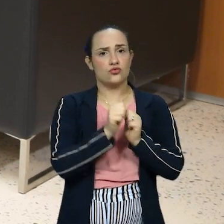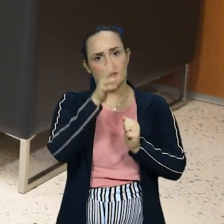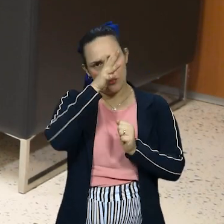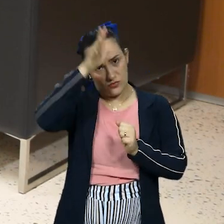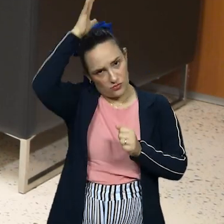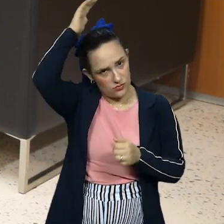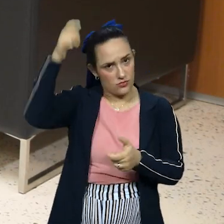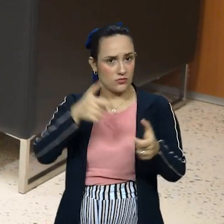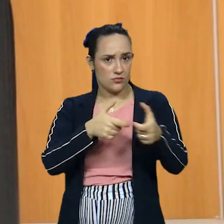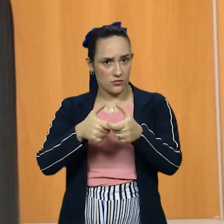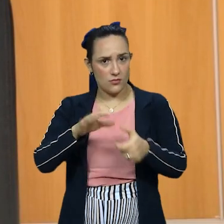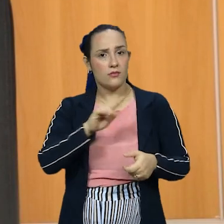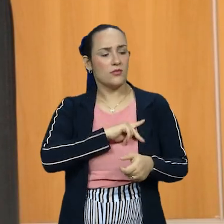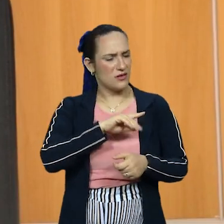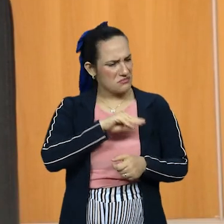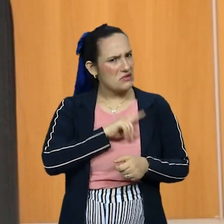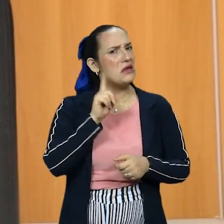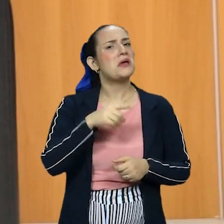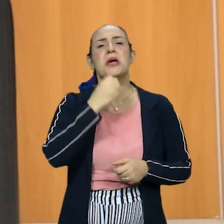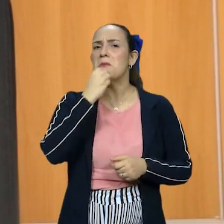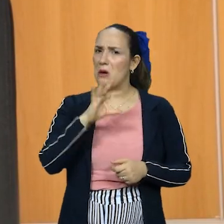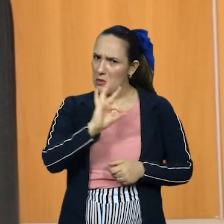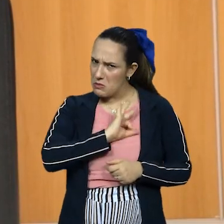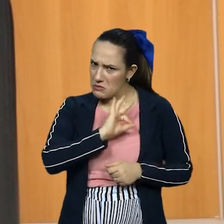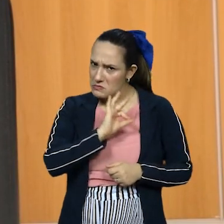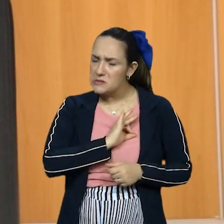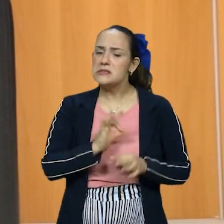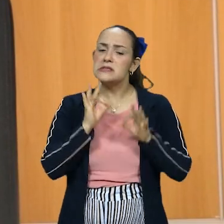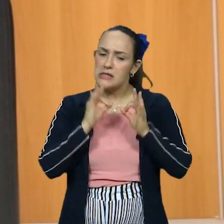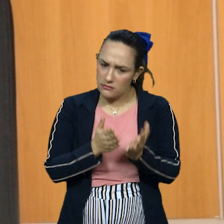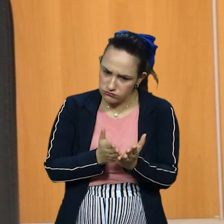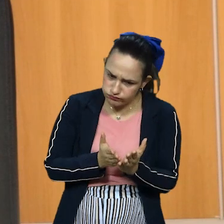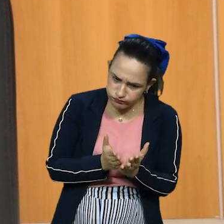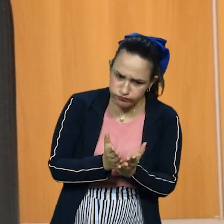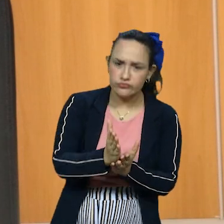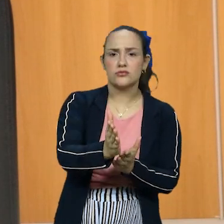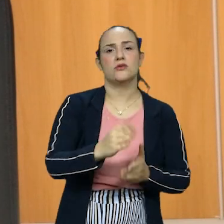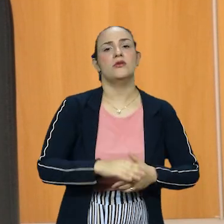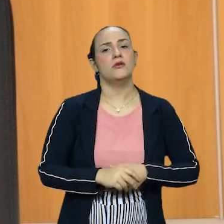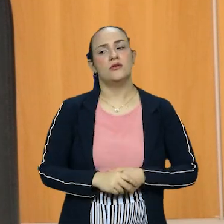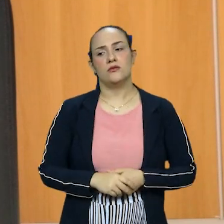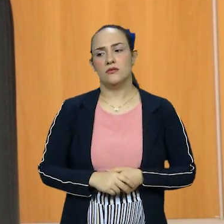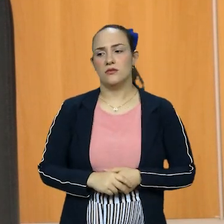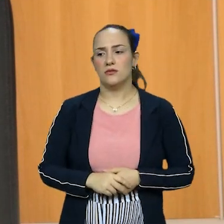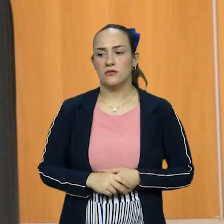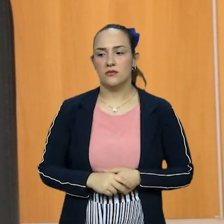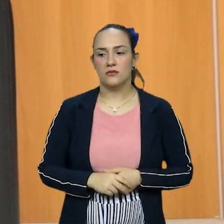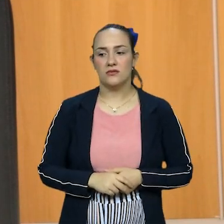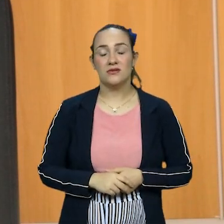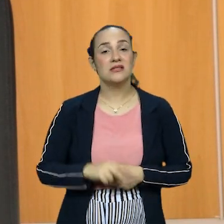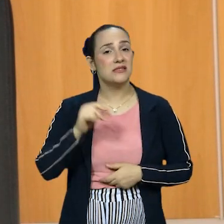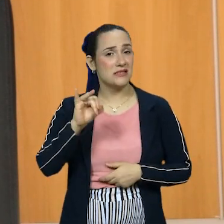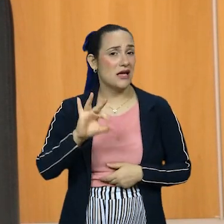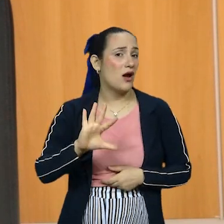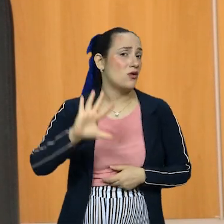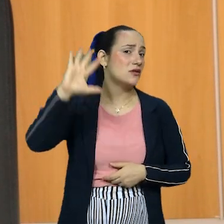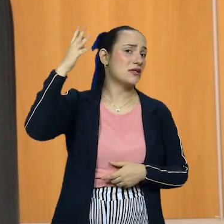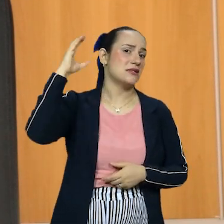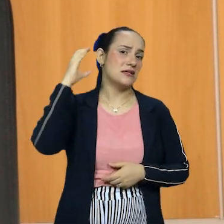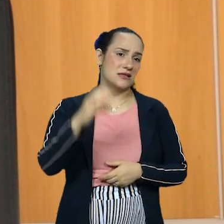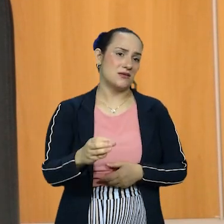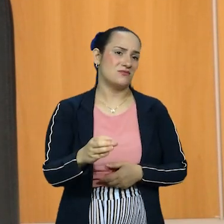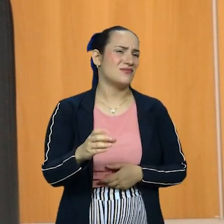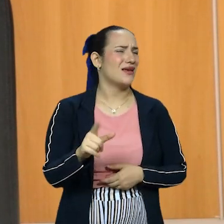Mato Grosso do Sul e o Corpo de Bombeiros do Estado do Mato Grosso do Sul são bons policiais, são policiais de excelência, né?